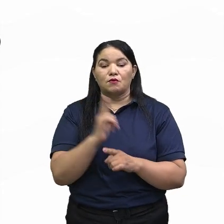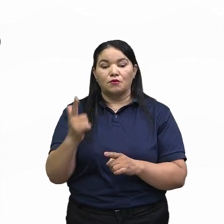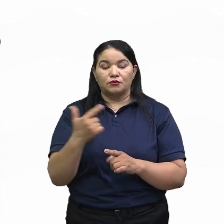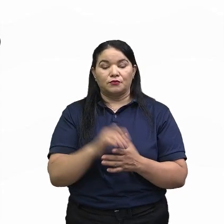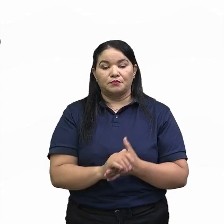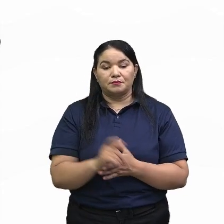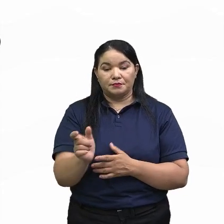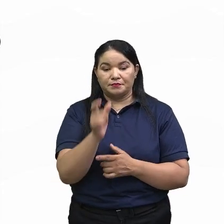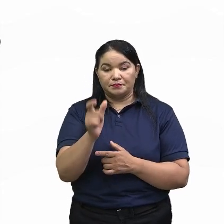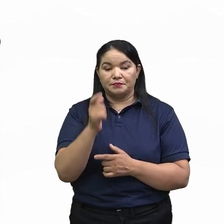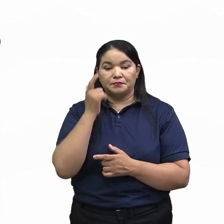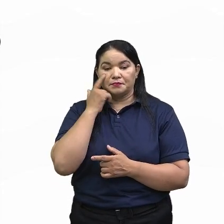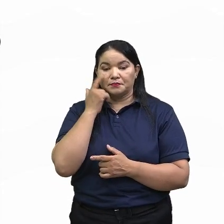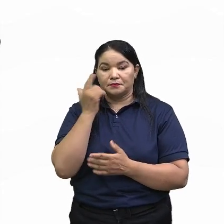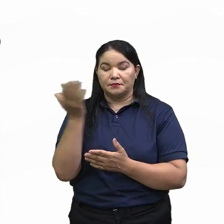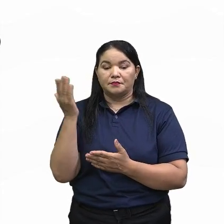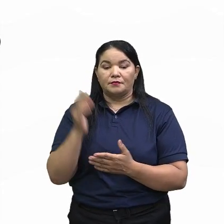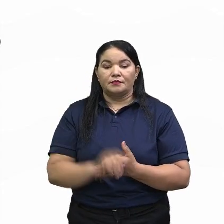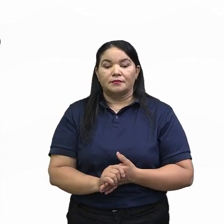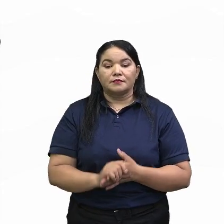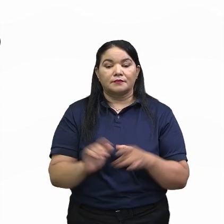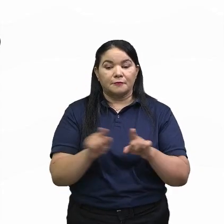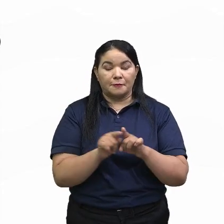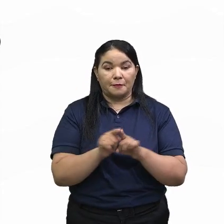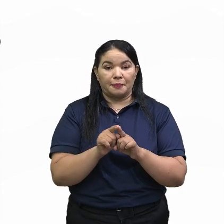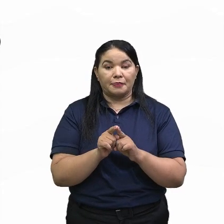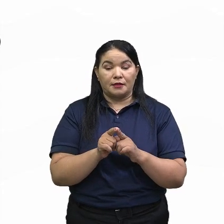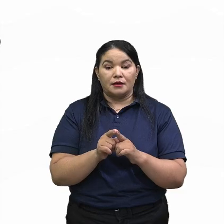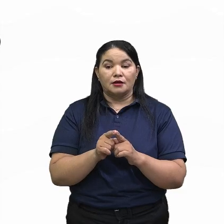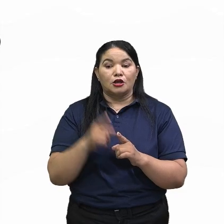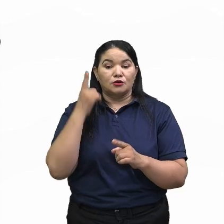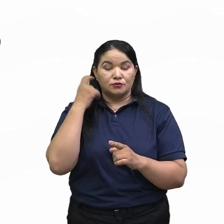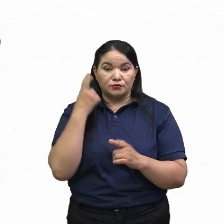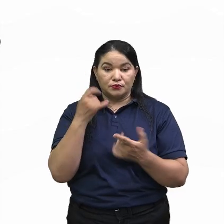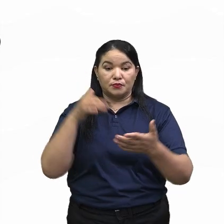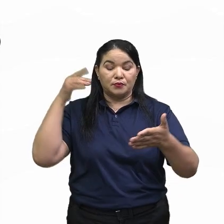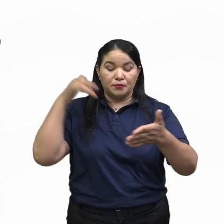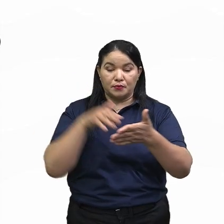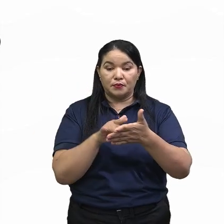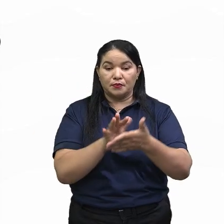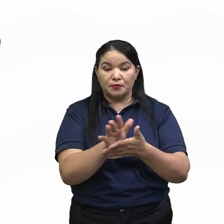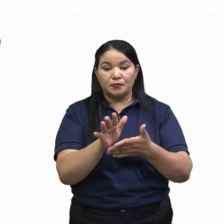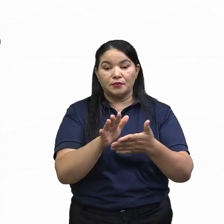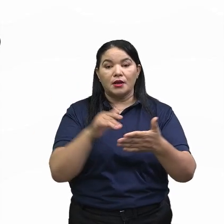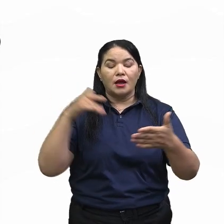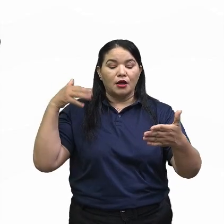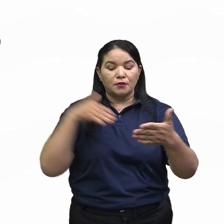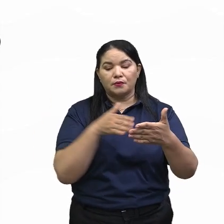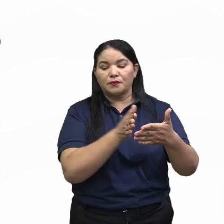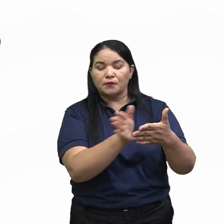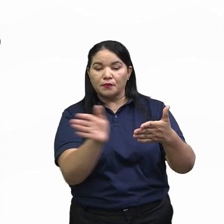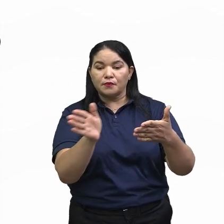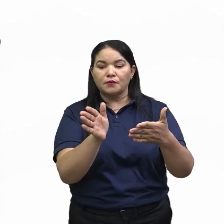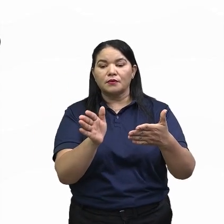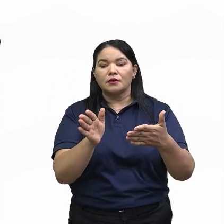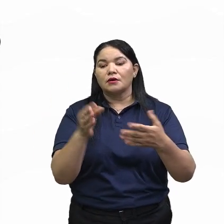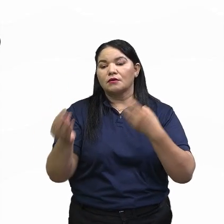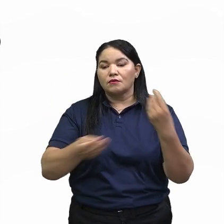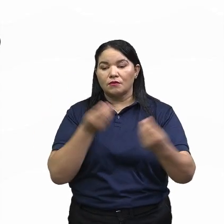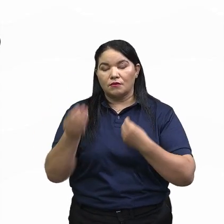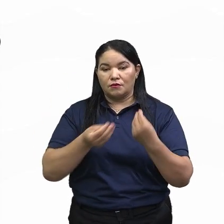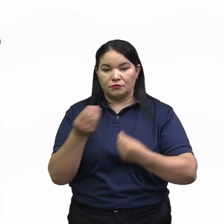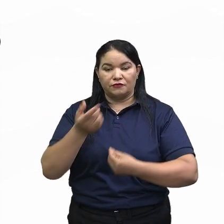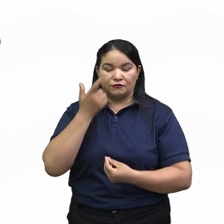as ondas sonoras seguem em um meio e fazem curvas, elas sofrem refração. As ondas sonoras fazem